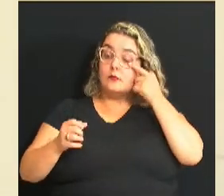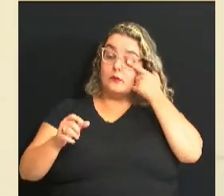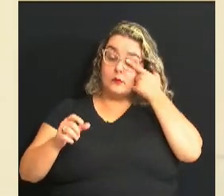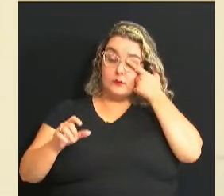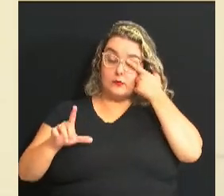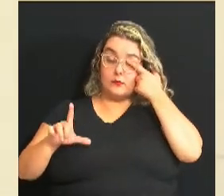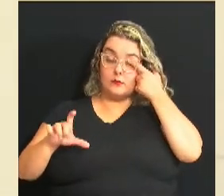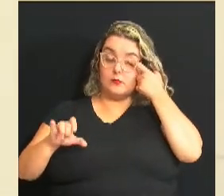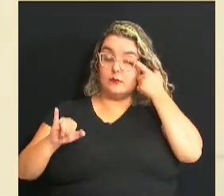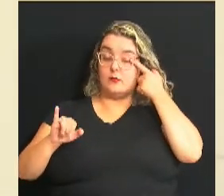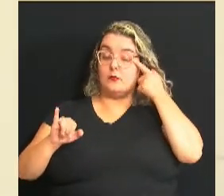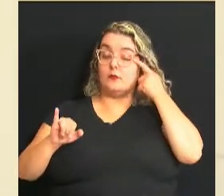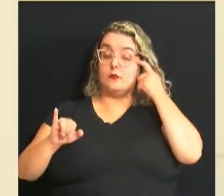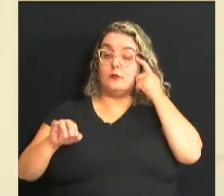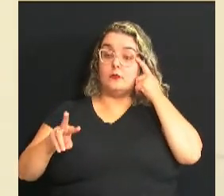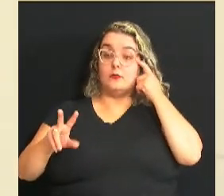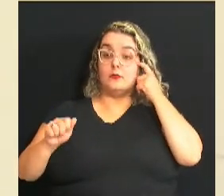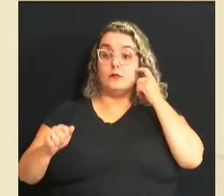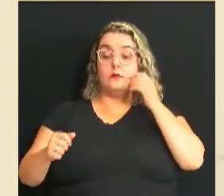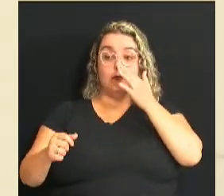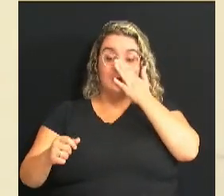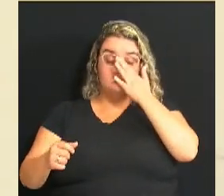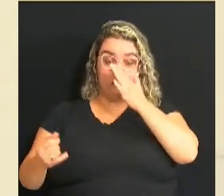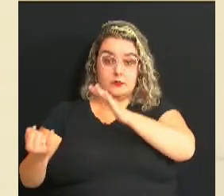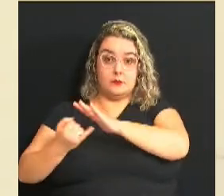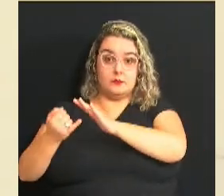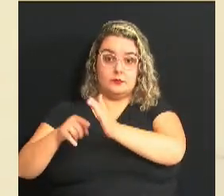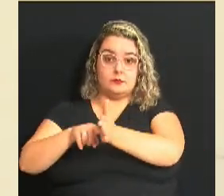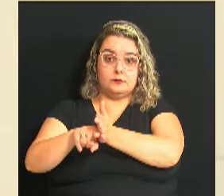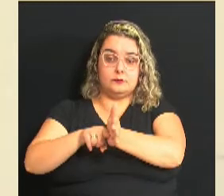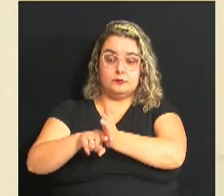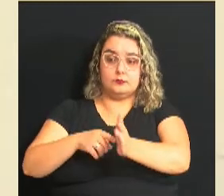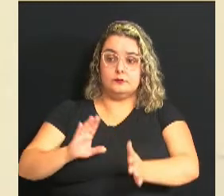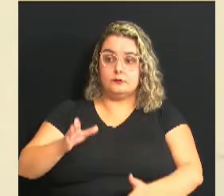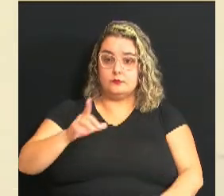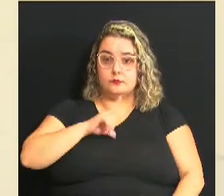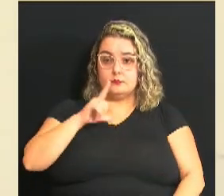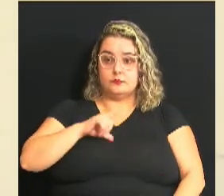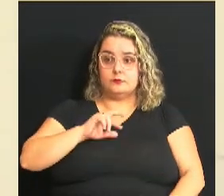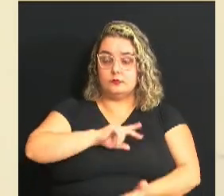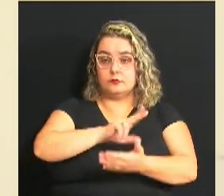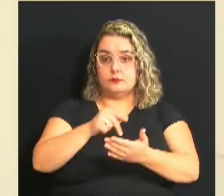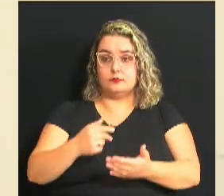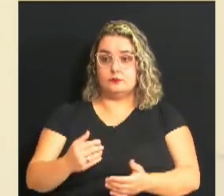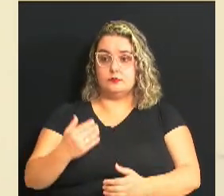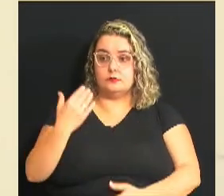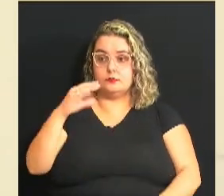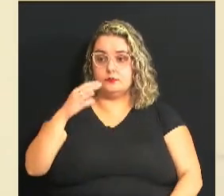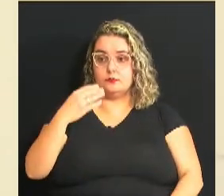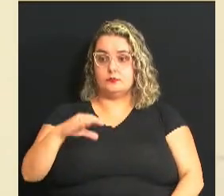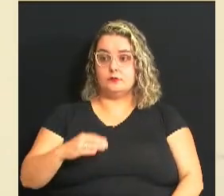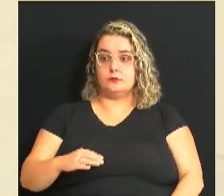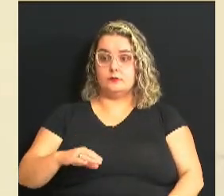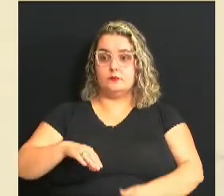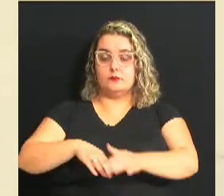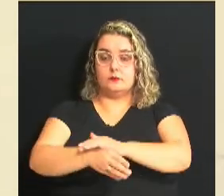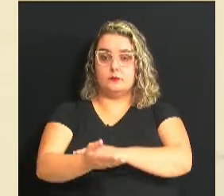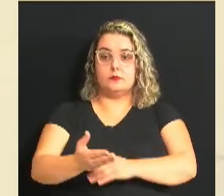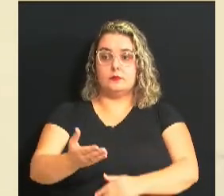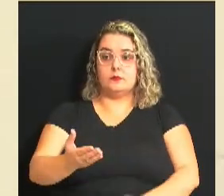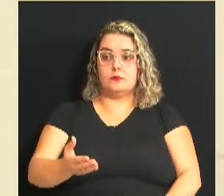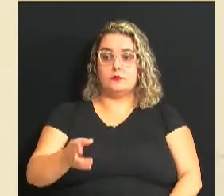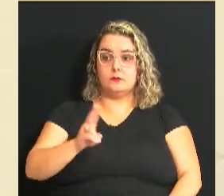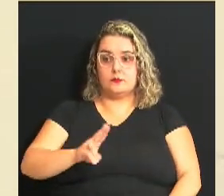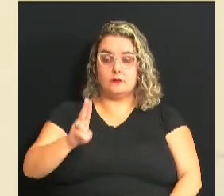é um instituto de pesquisa que já tem uma série de publicações sobre hábitos de consumo cultural. E aí, no